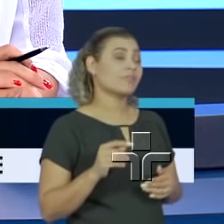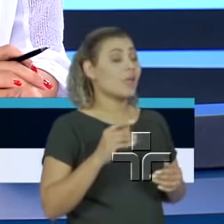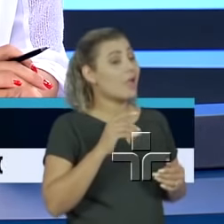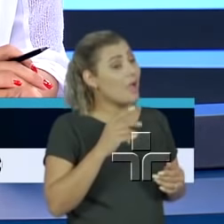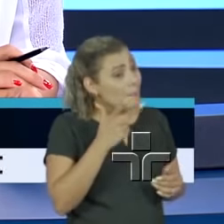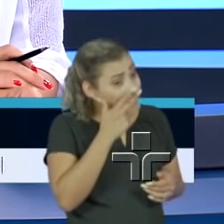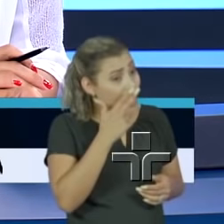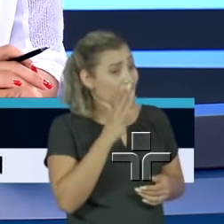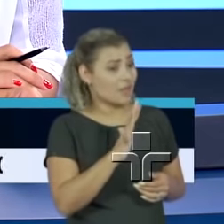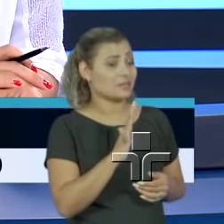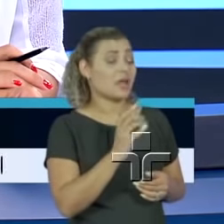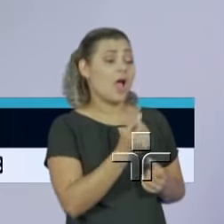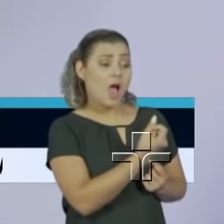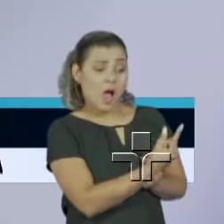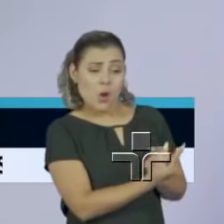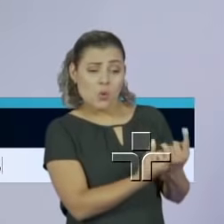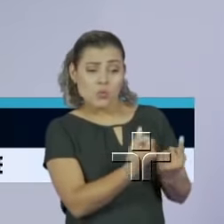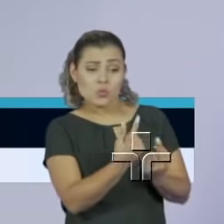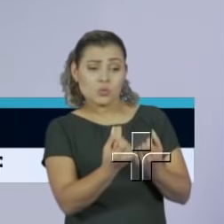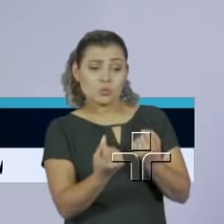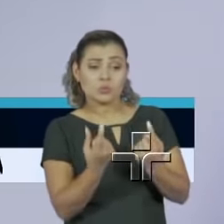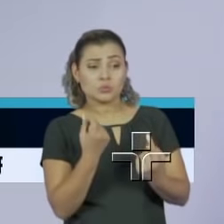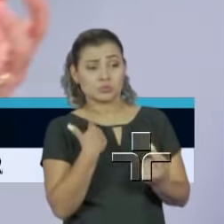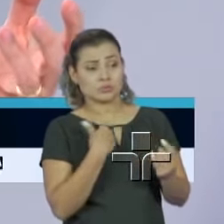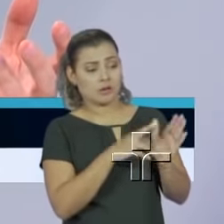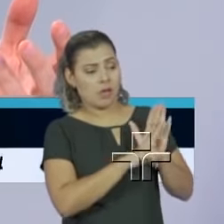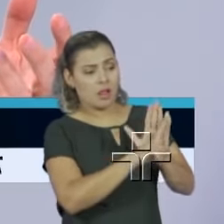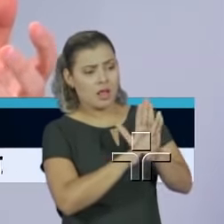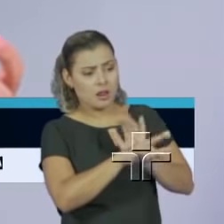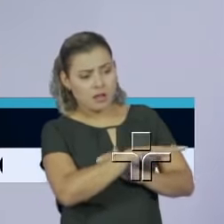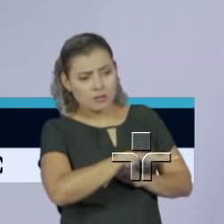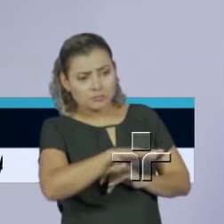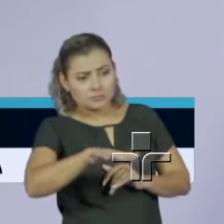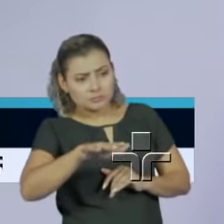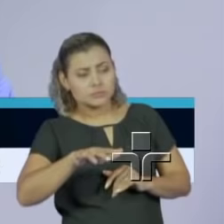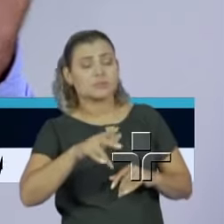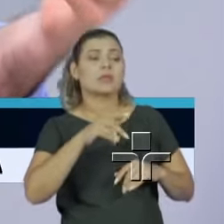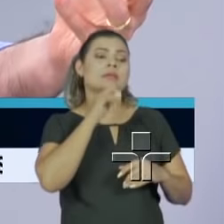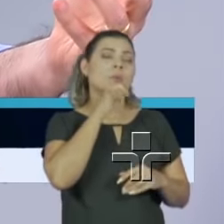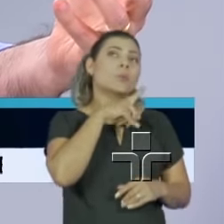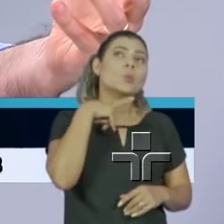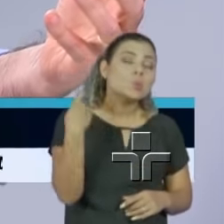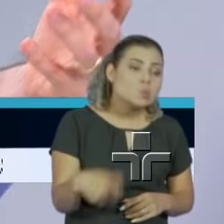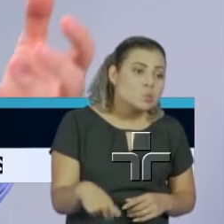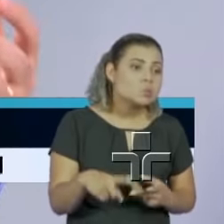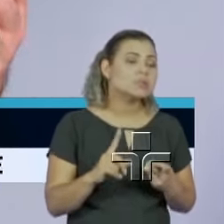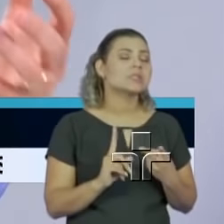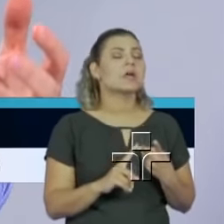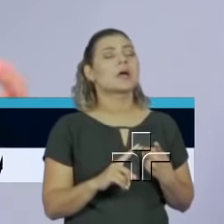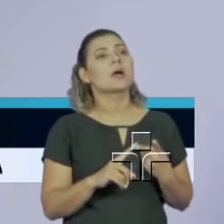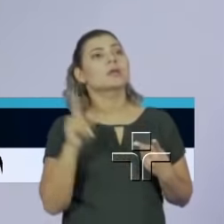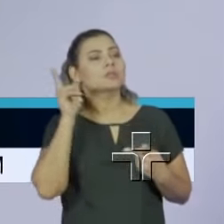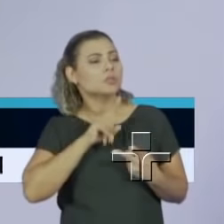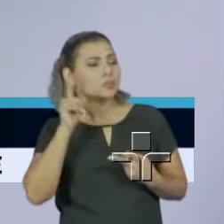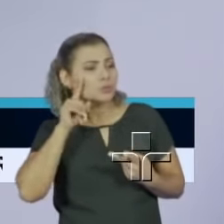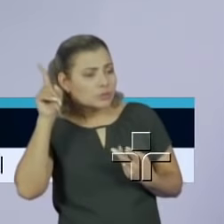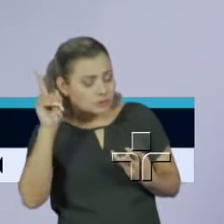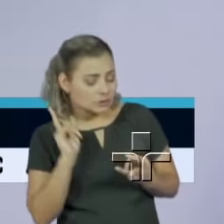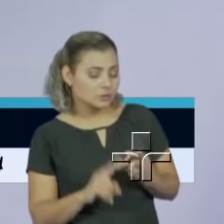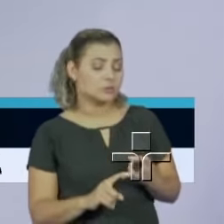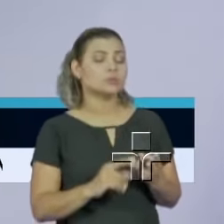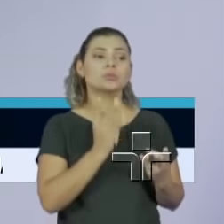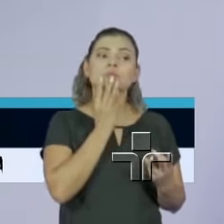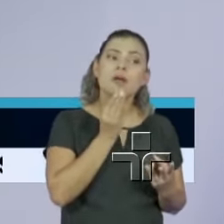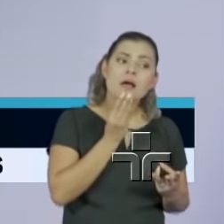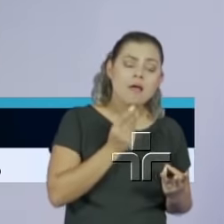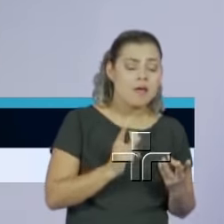deliberação de alguns dos grandes atores da região, ou mesmo externo, Rússia, Estados Unidos,